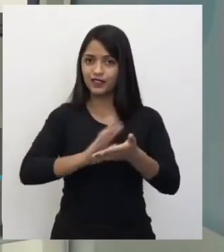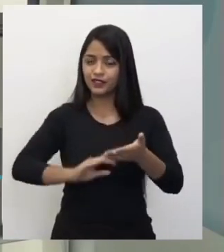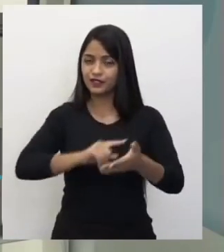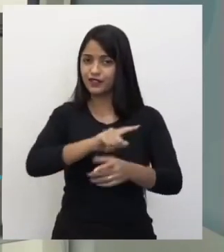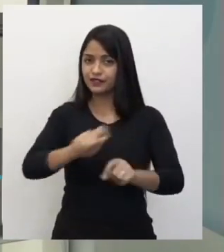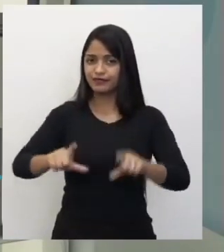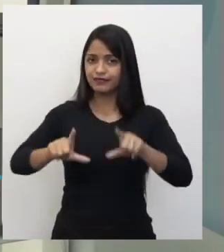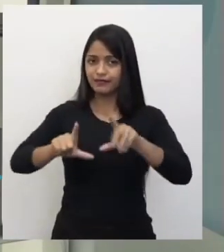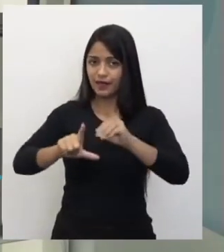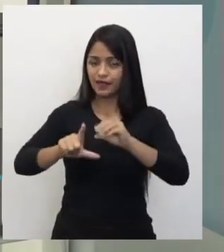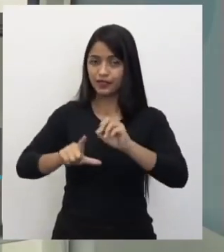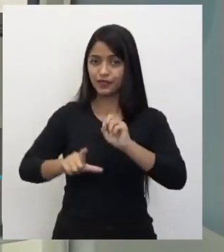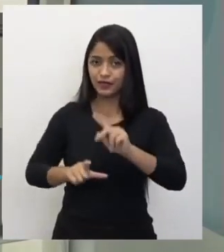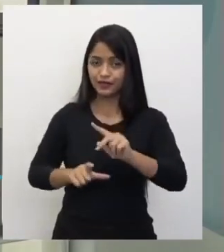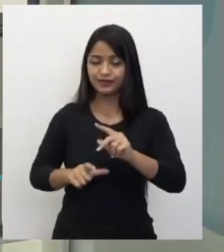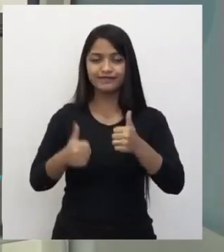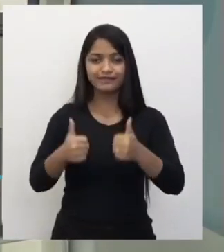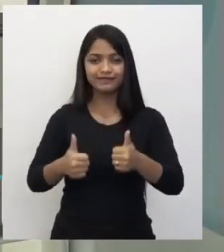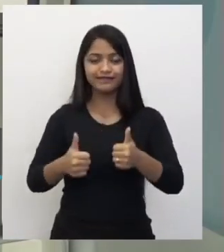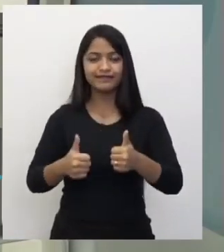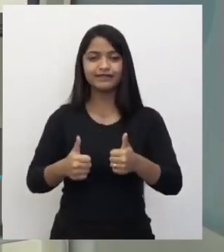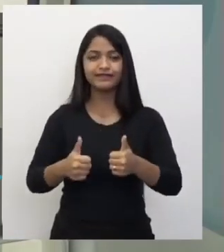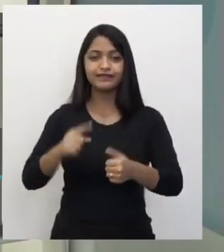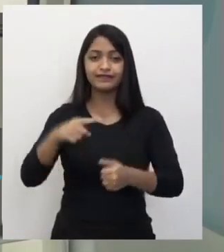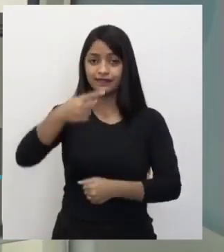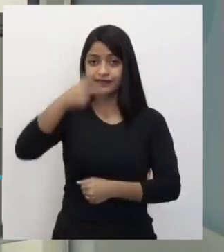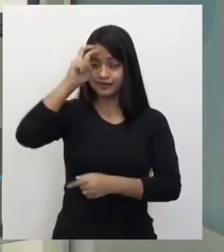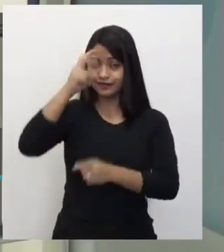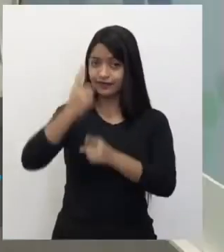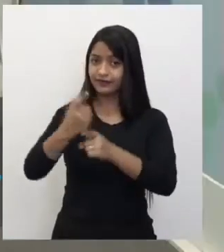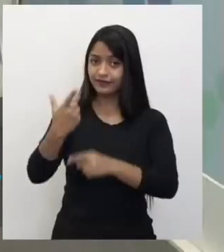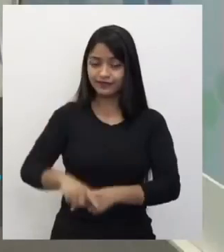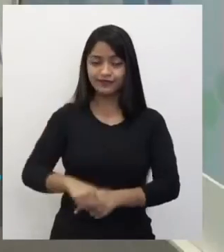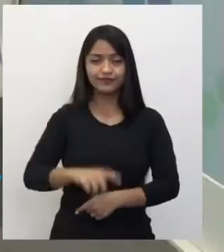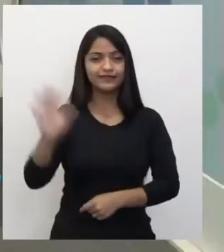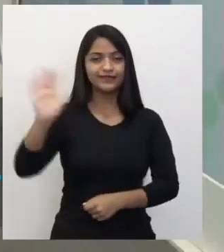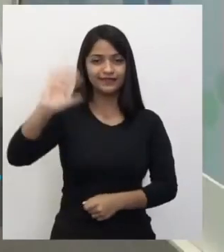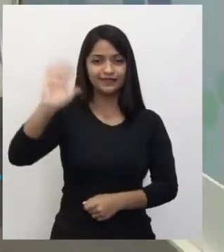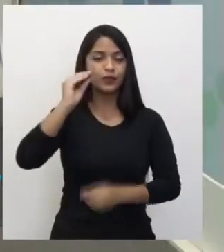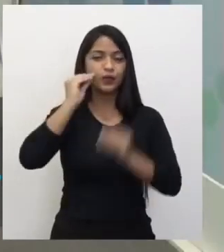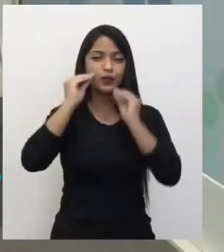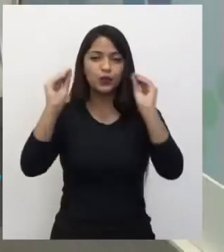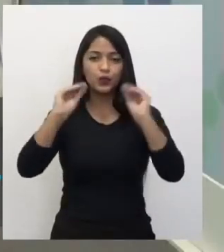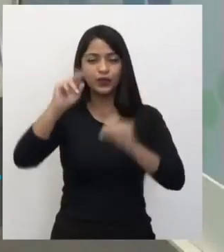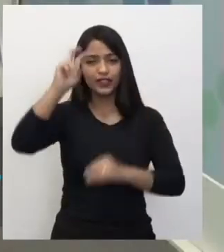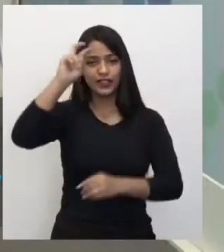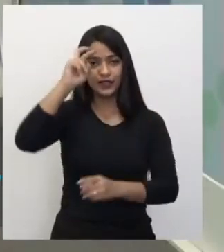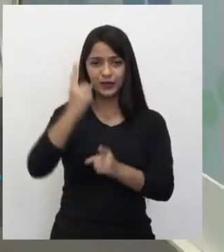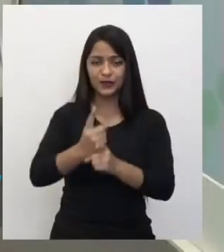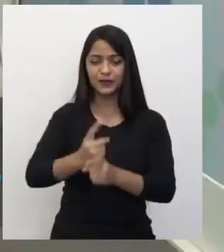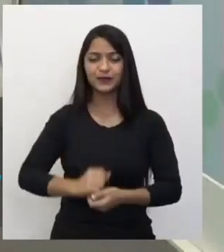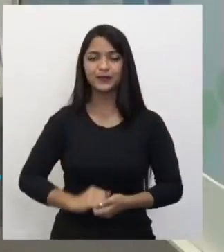fazer com os alunos. É isso e até quinta-feira, né? Até quinta. Tchau, tchau. Beijo, até quinta.